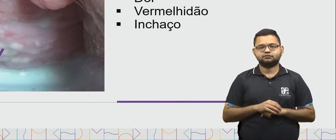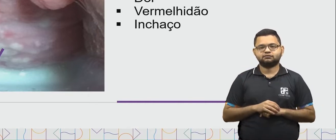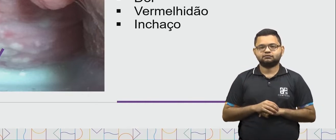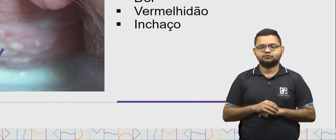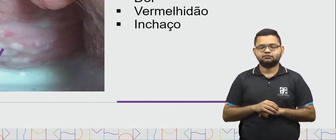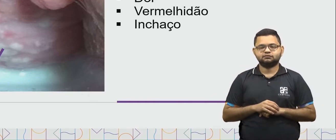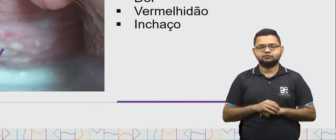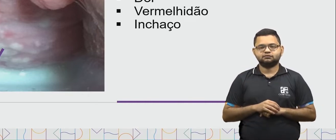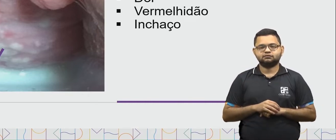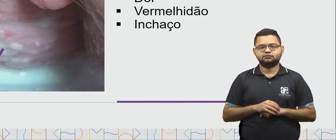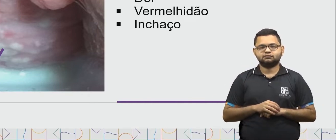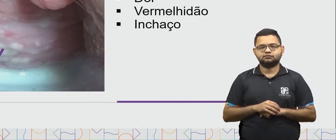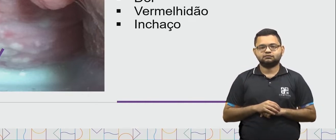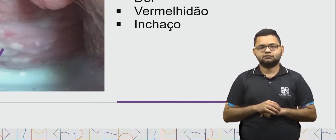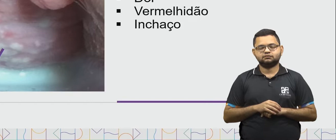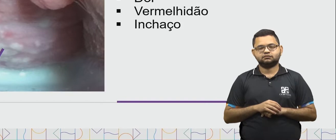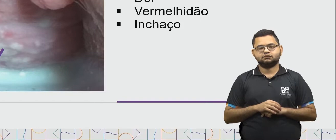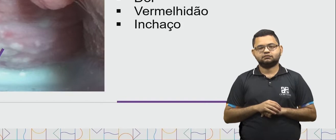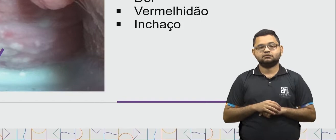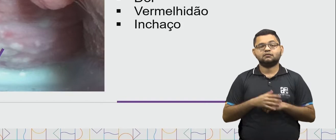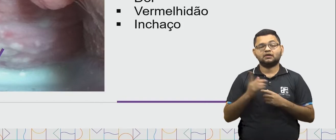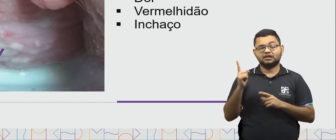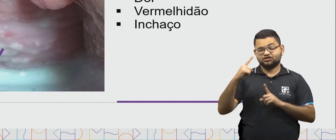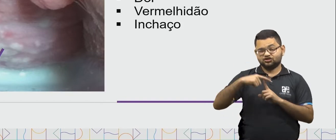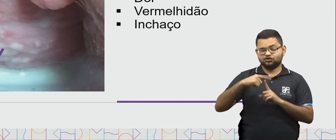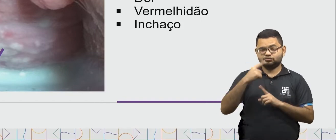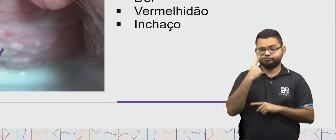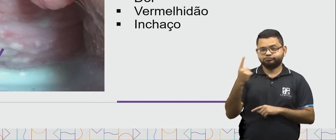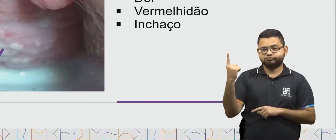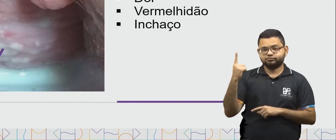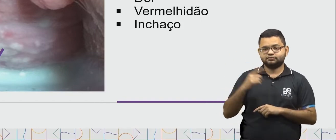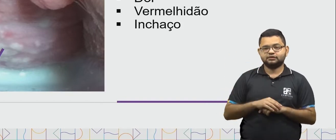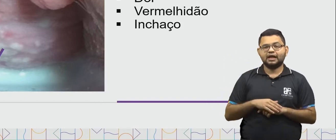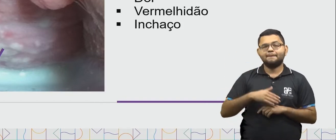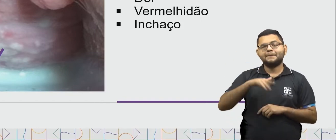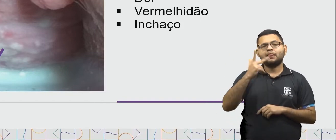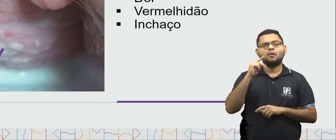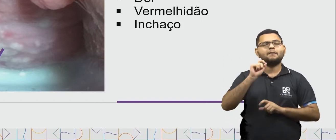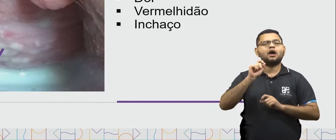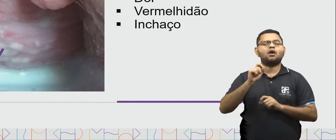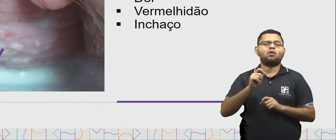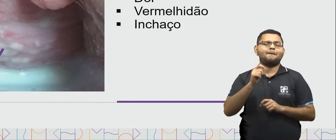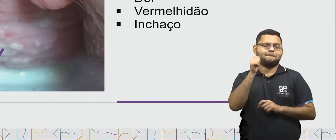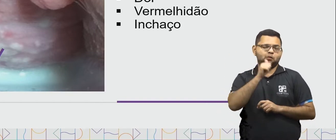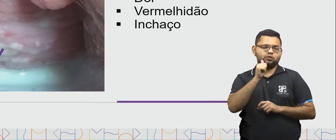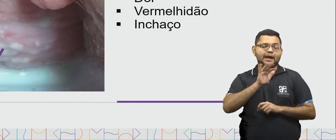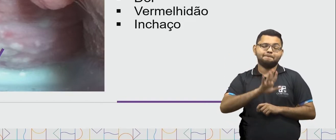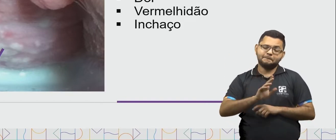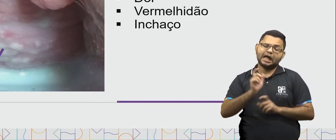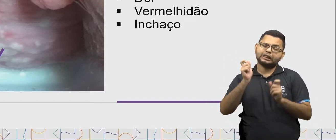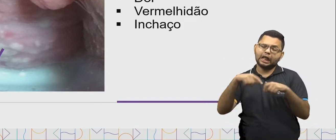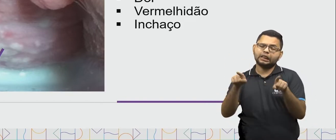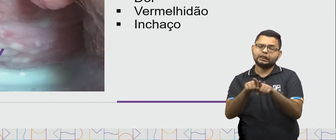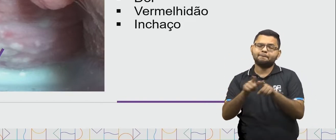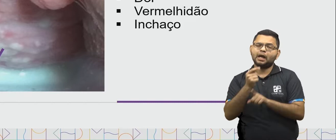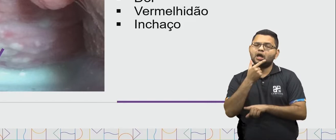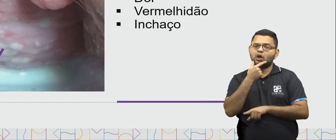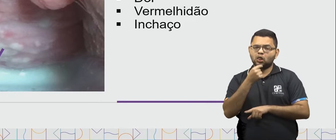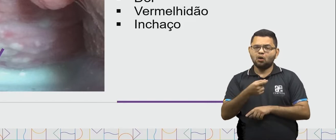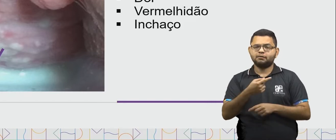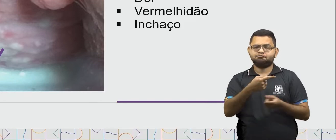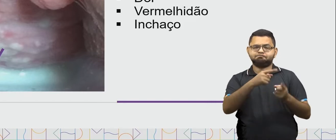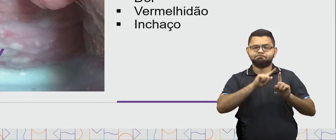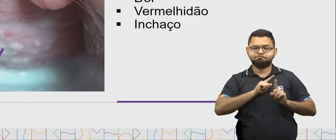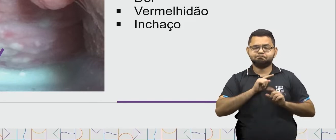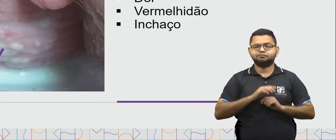auxilia a proteger o corpo de doenças. Esse tipo de doença é mais comum em mulheres, embora possa afetar também